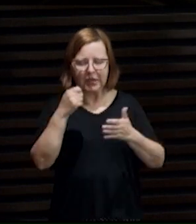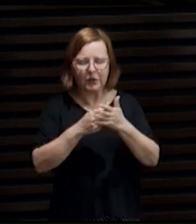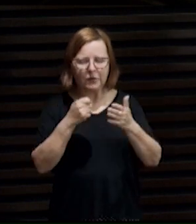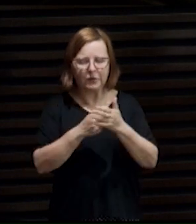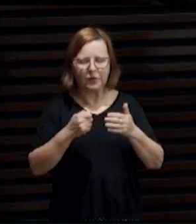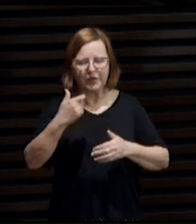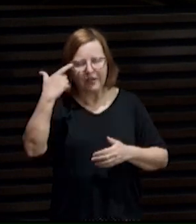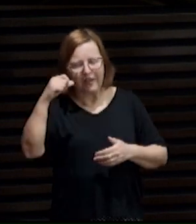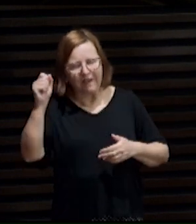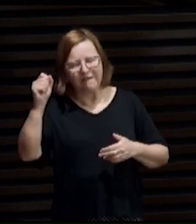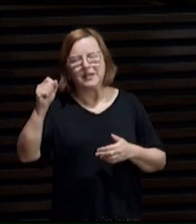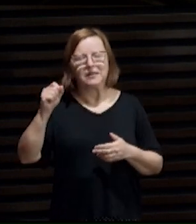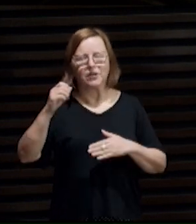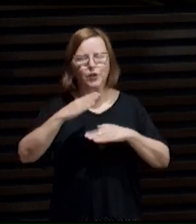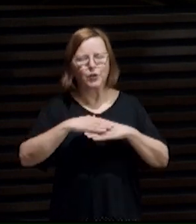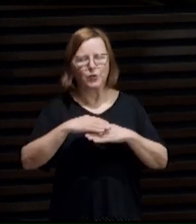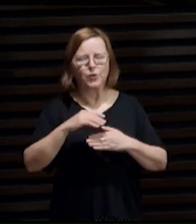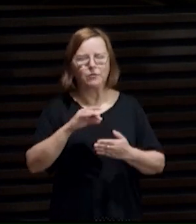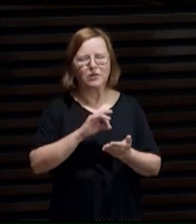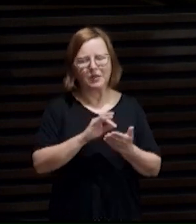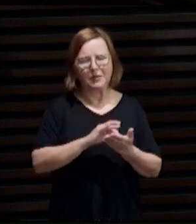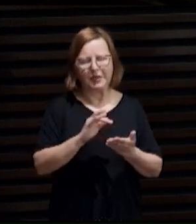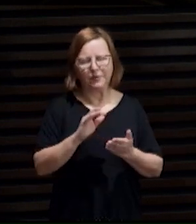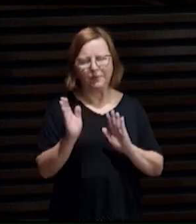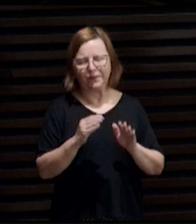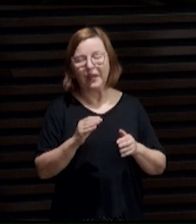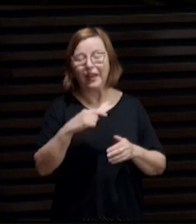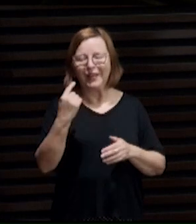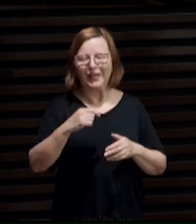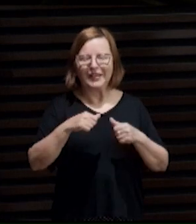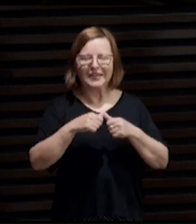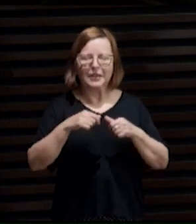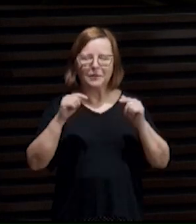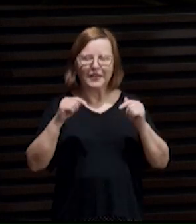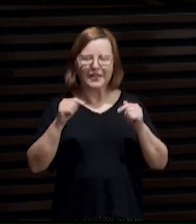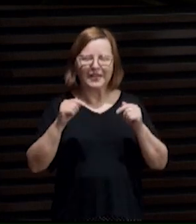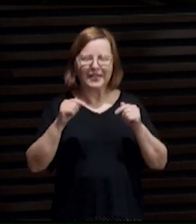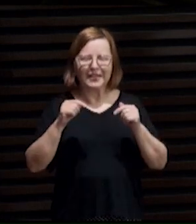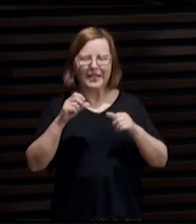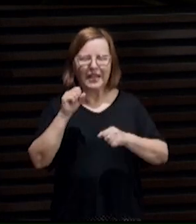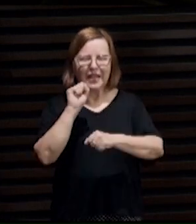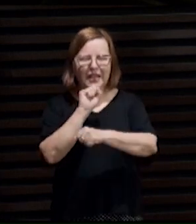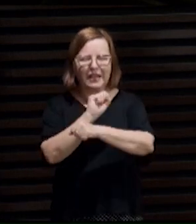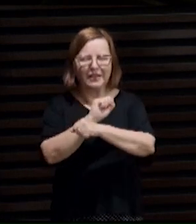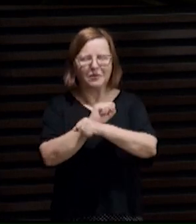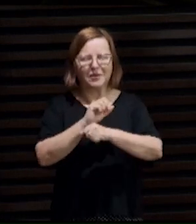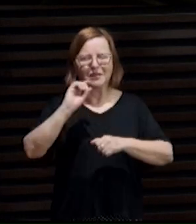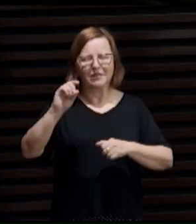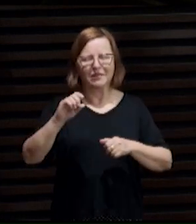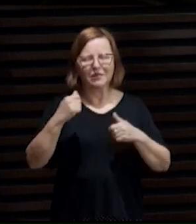seus inimigos. Nós estamos aqui, Senhor Deus, aguardando esta grande ceia, este banquete que nos está